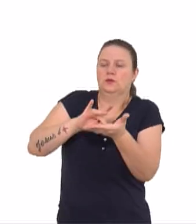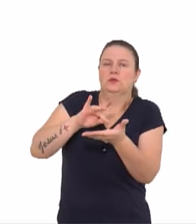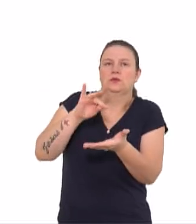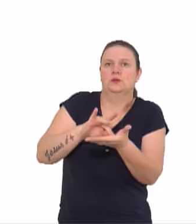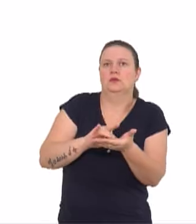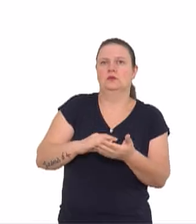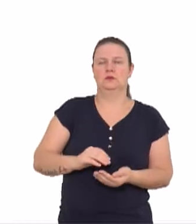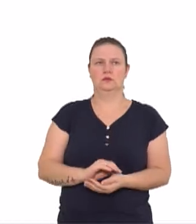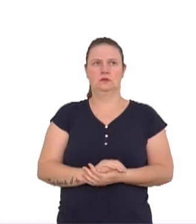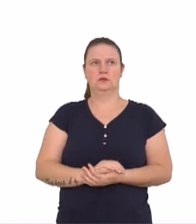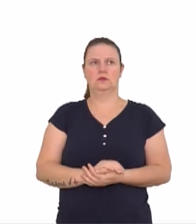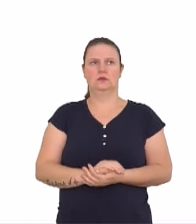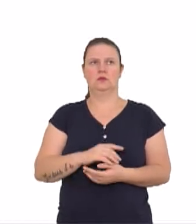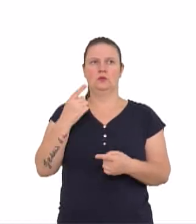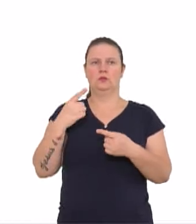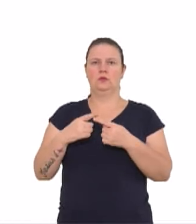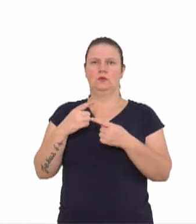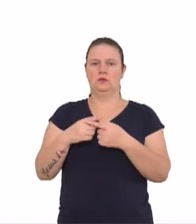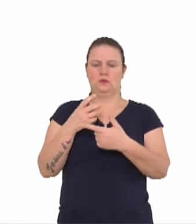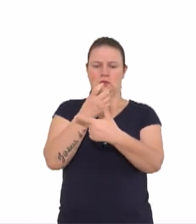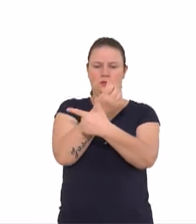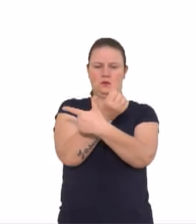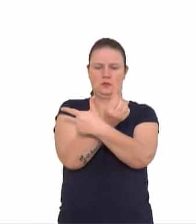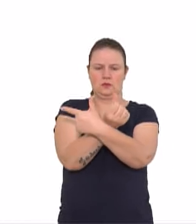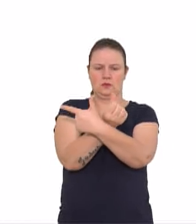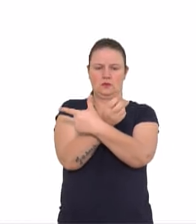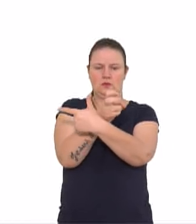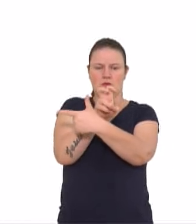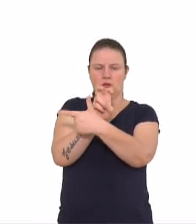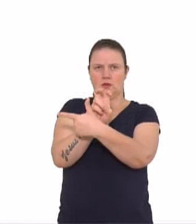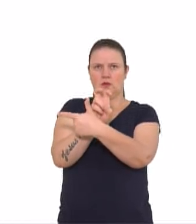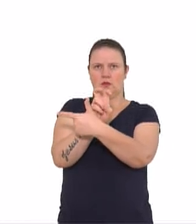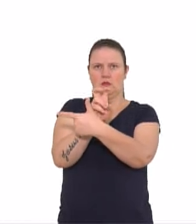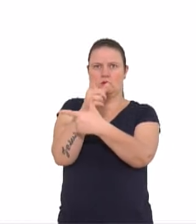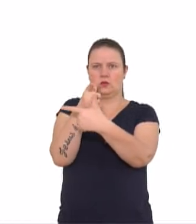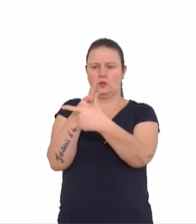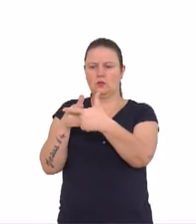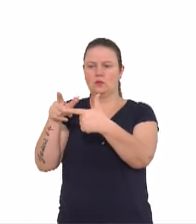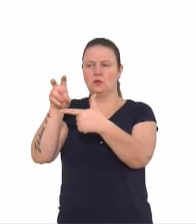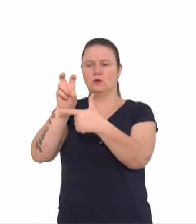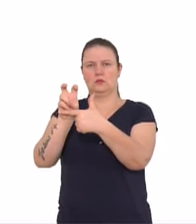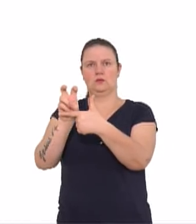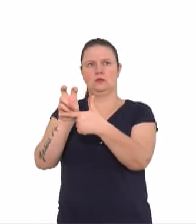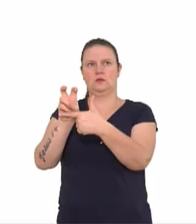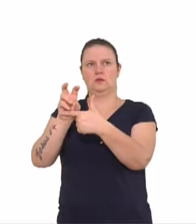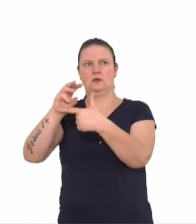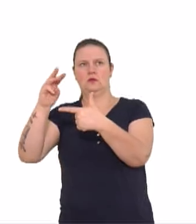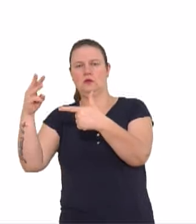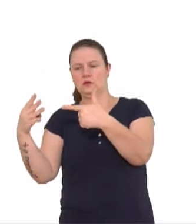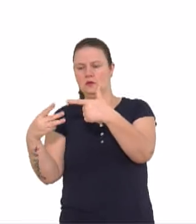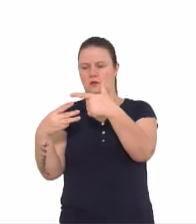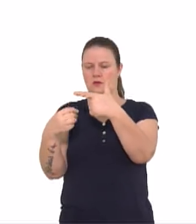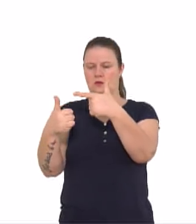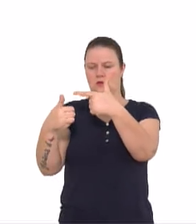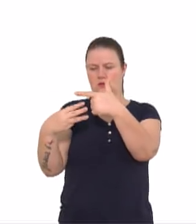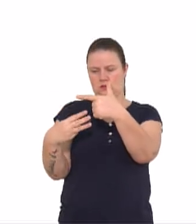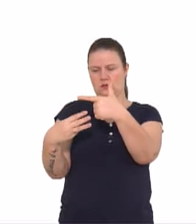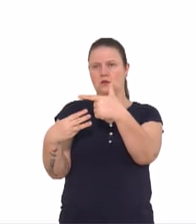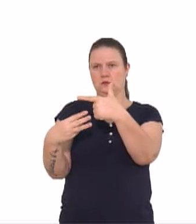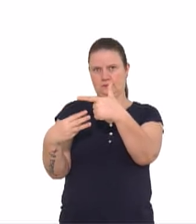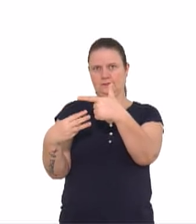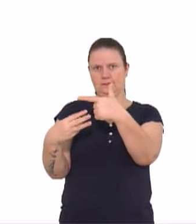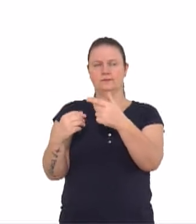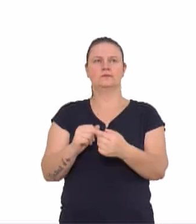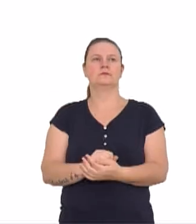exata. Por quê? 65 é múltiplo de 5, é divisível por 5, deu 13. Então quer dizer que